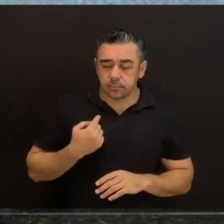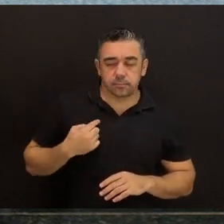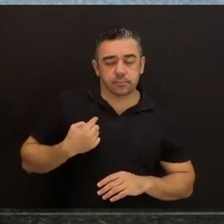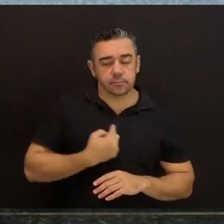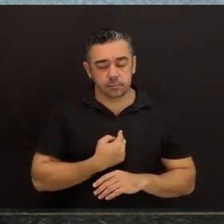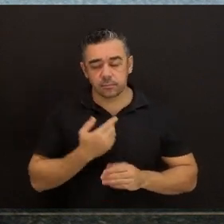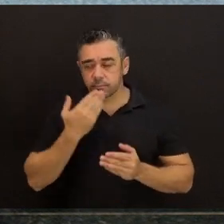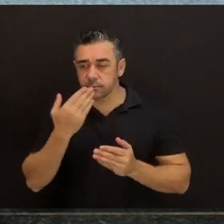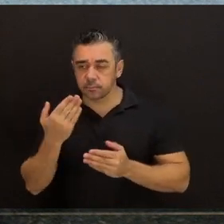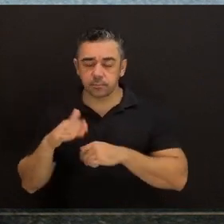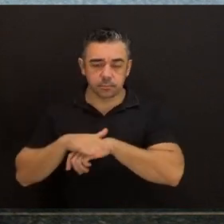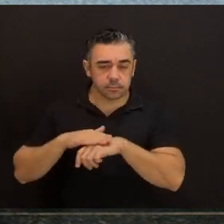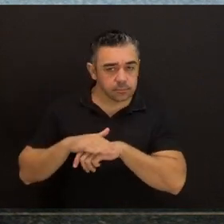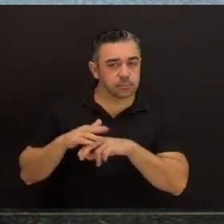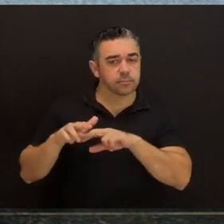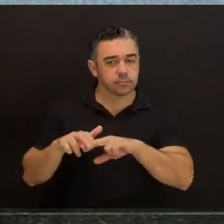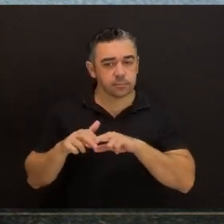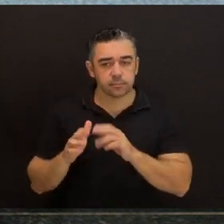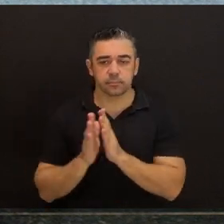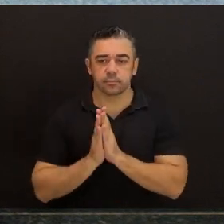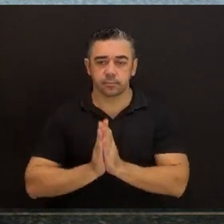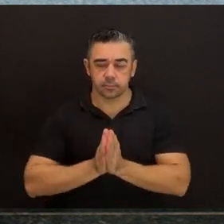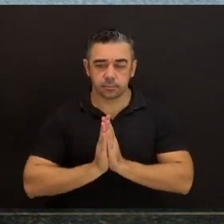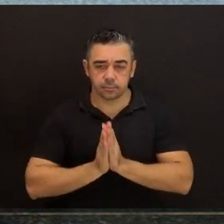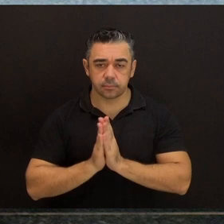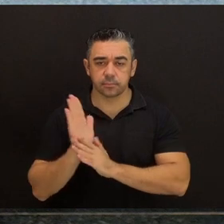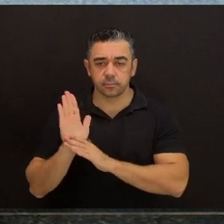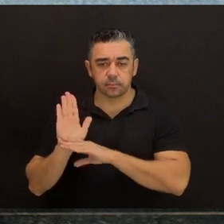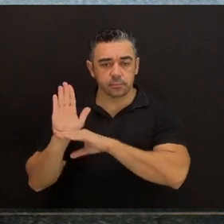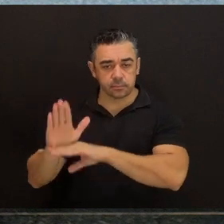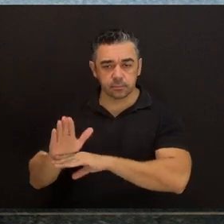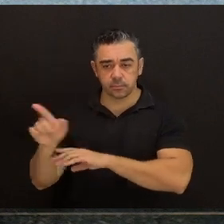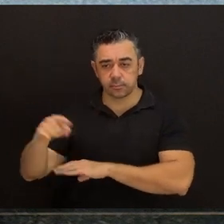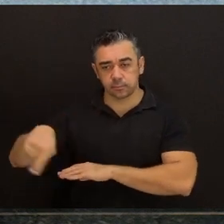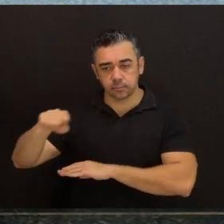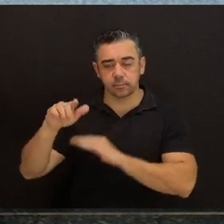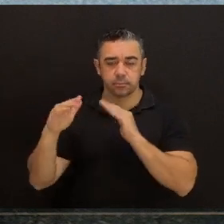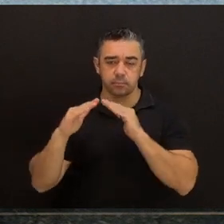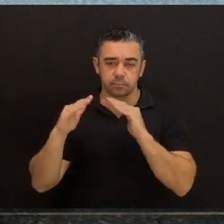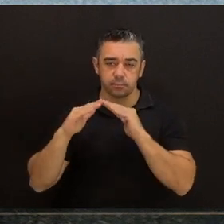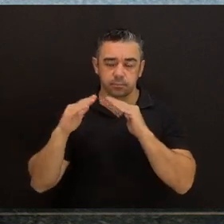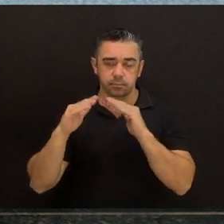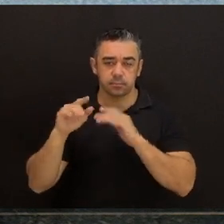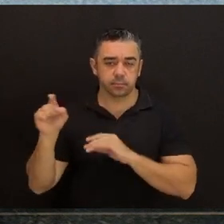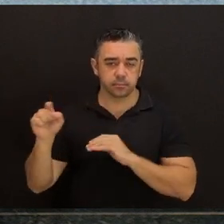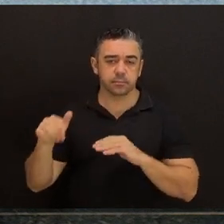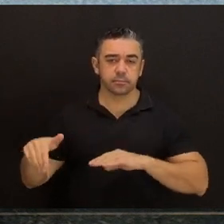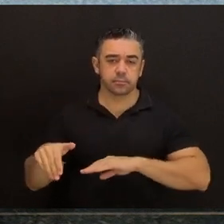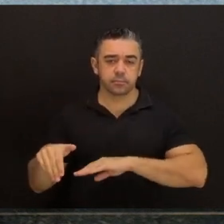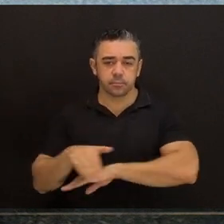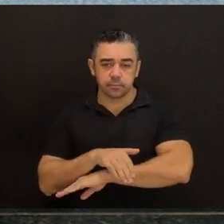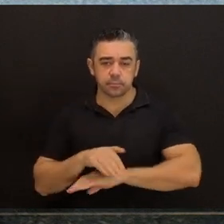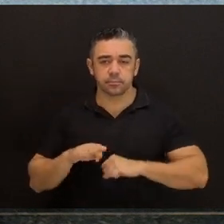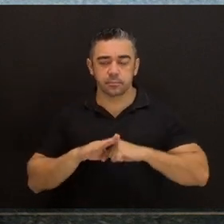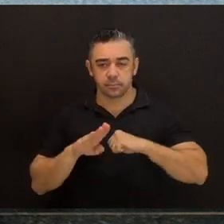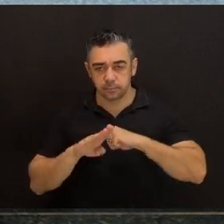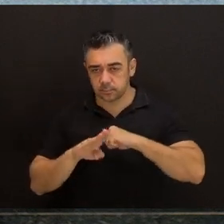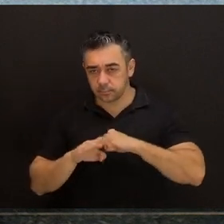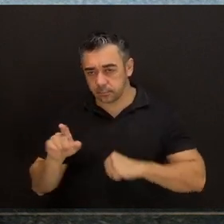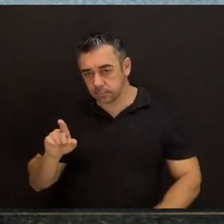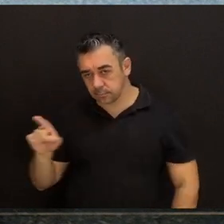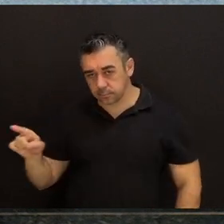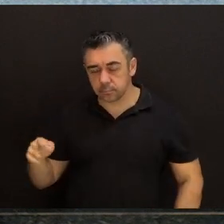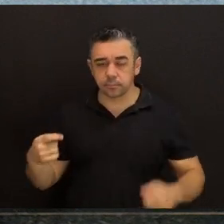intermediação por favor atenda esse pedido lá dos moradores que moram naquela rua naquele bairro porque eles estão